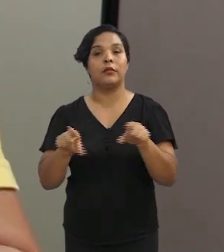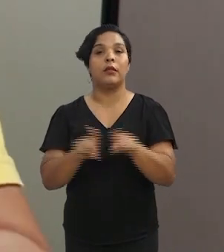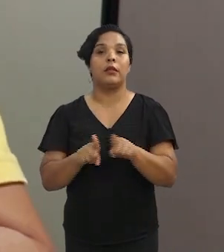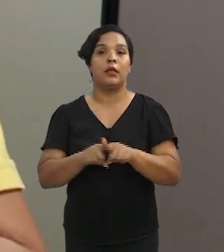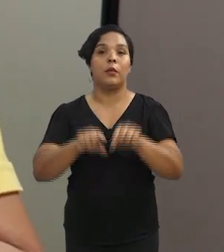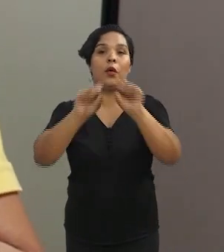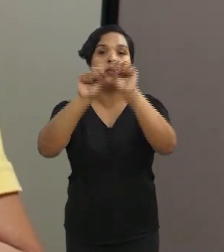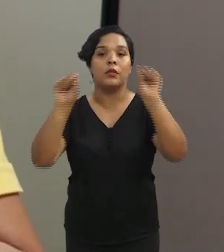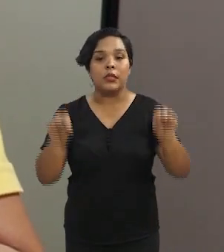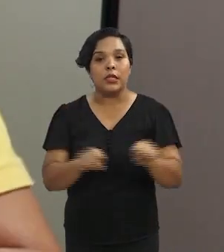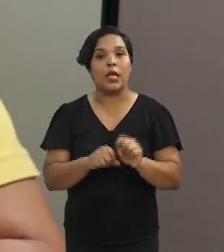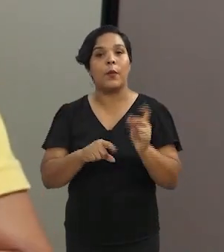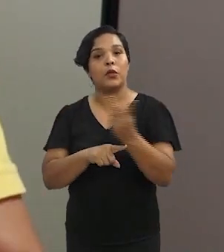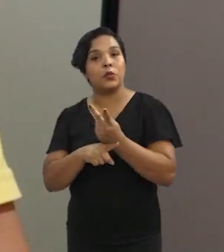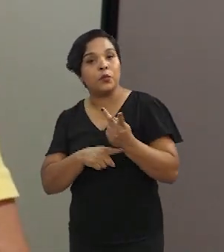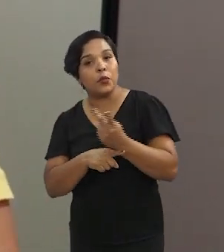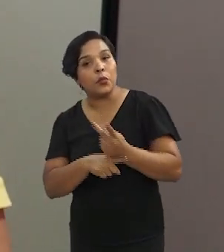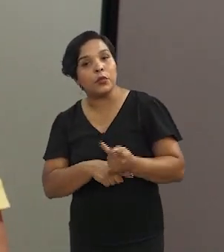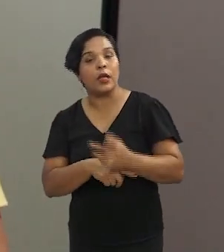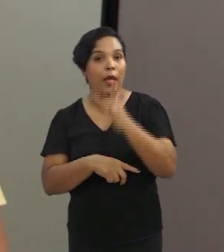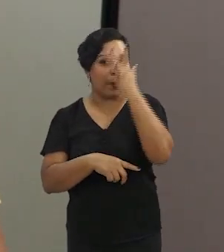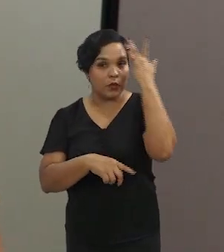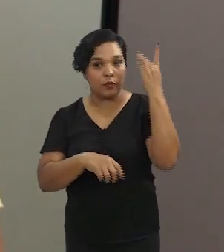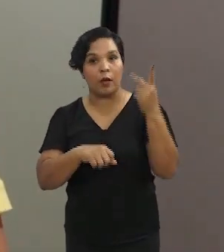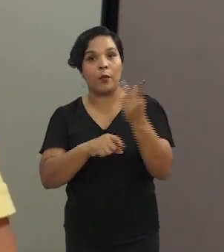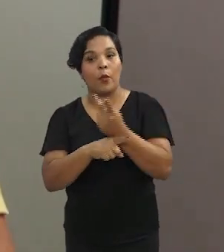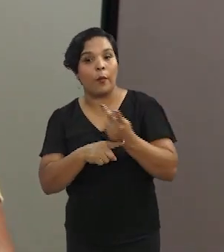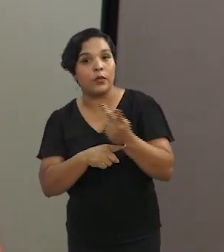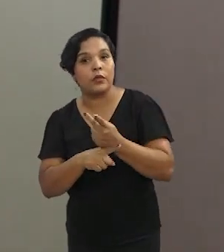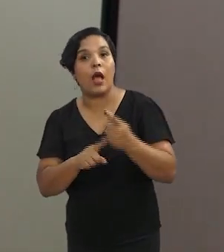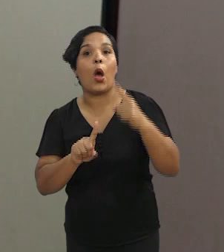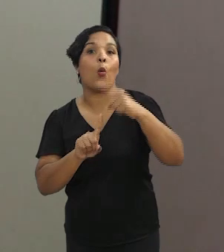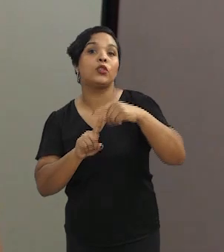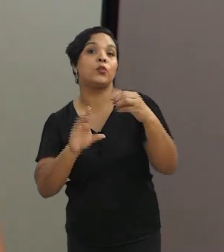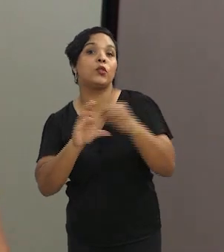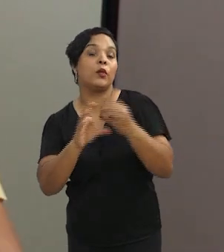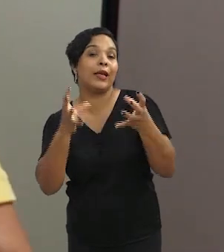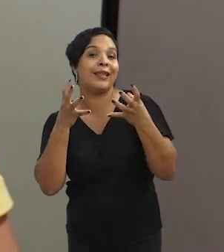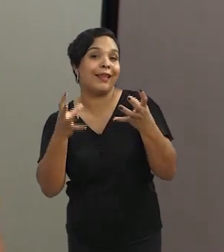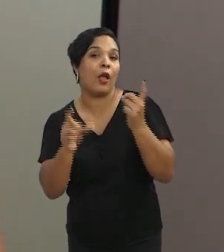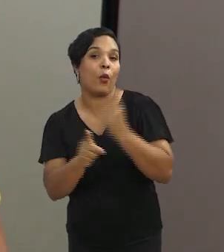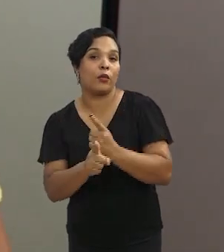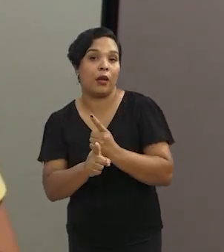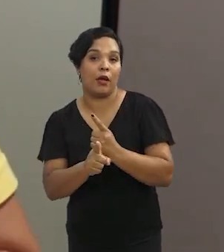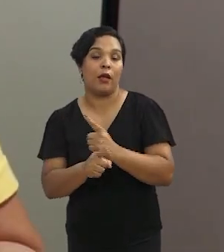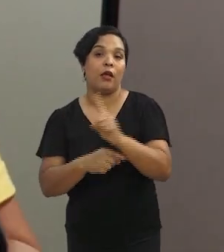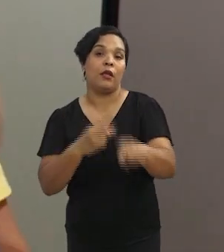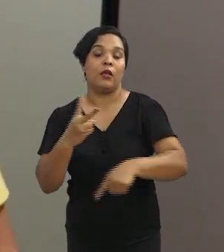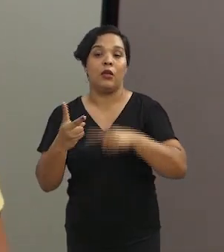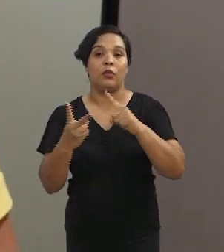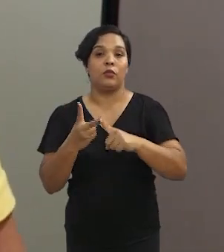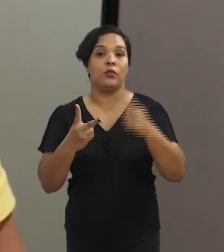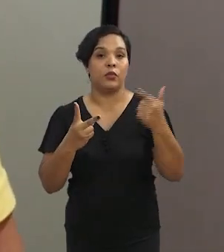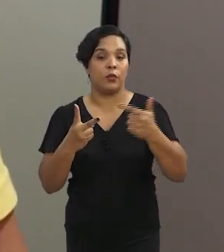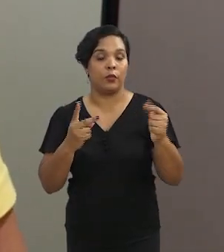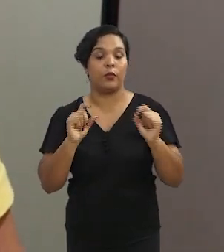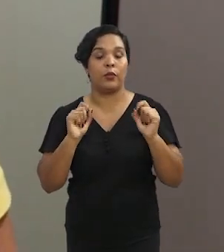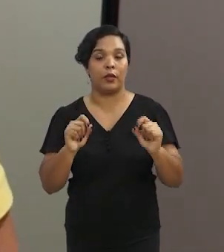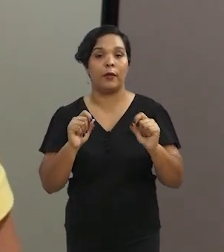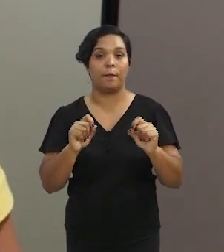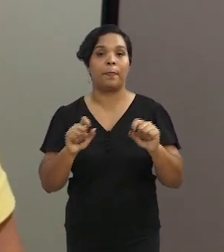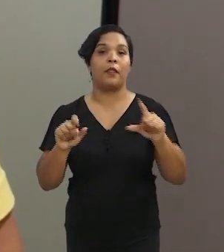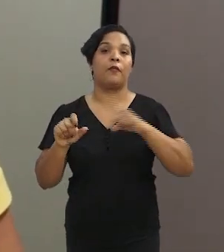e um sistema de busca, onde o pesquisador ele vai poder buscar o tipo de molécula que ele quer. Em um segundo